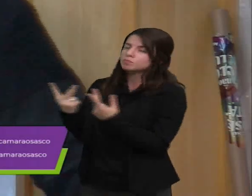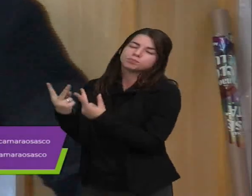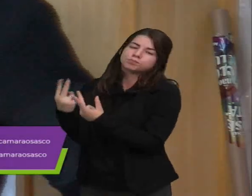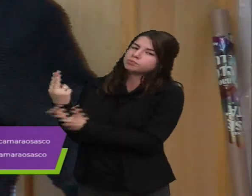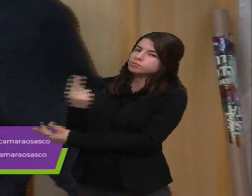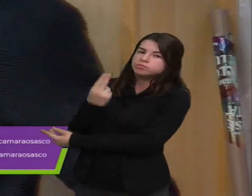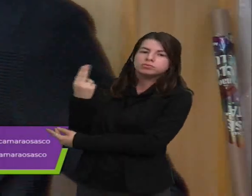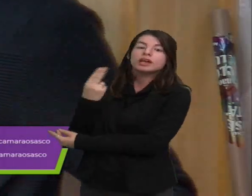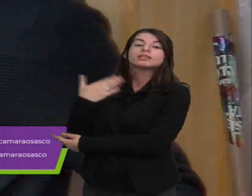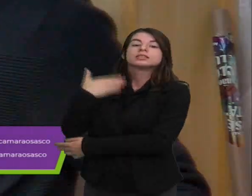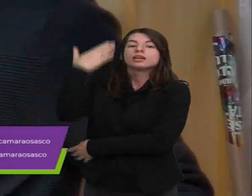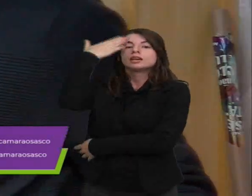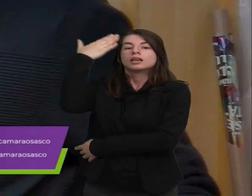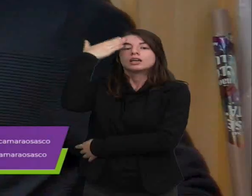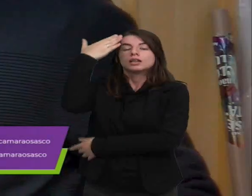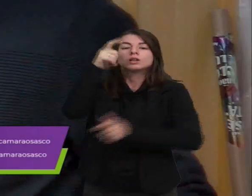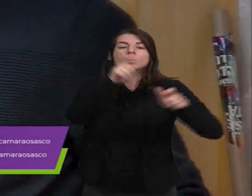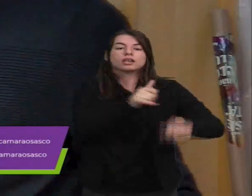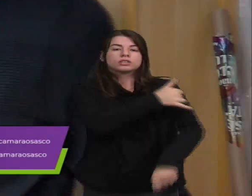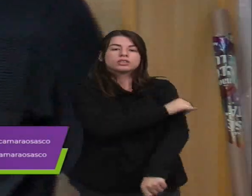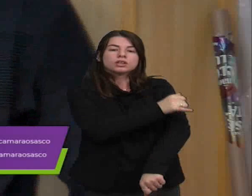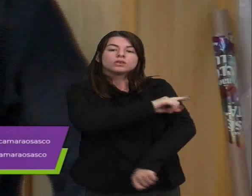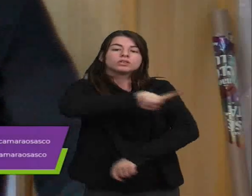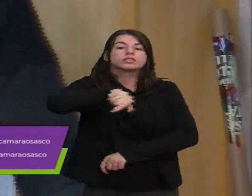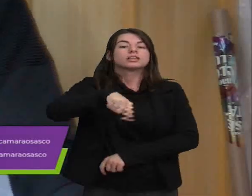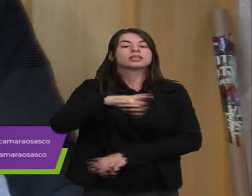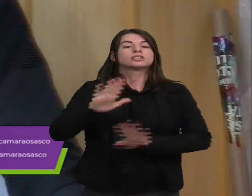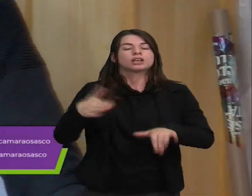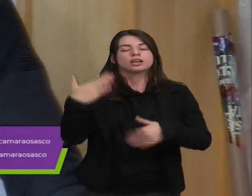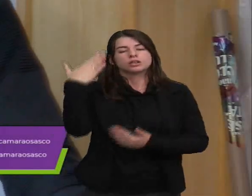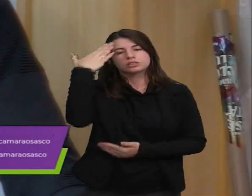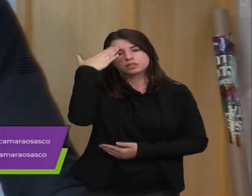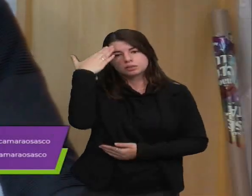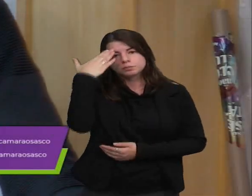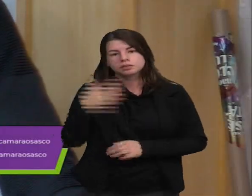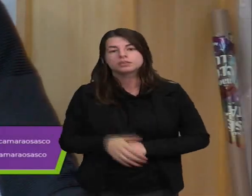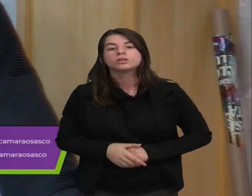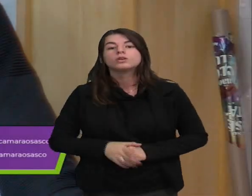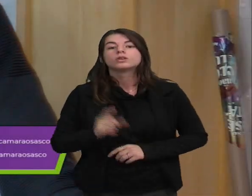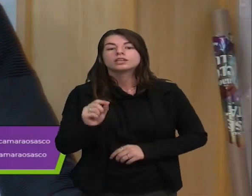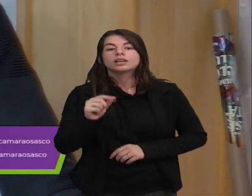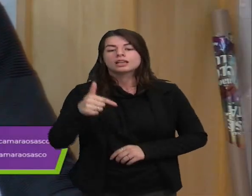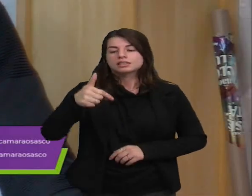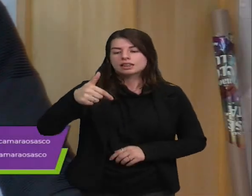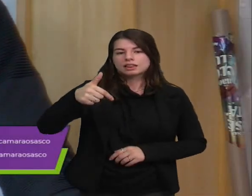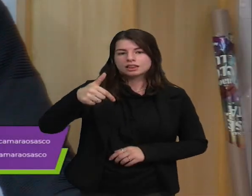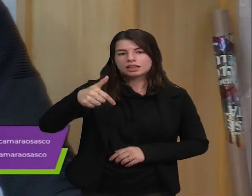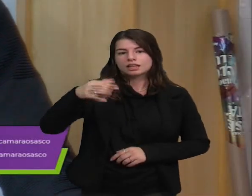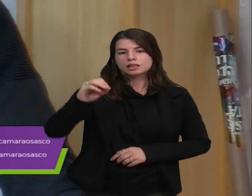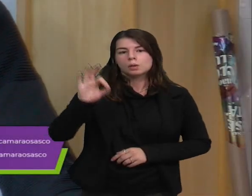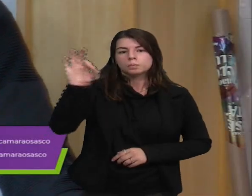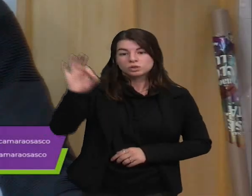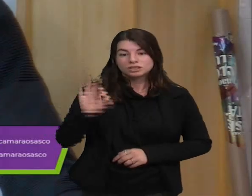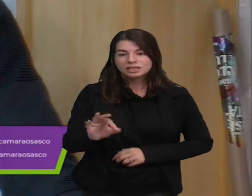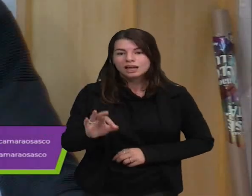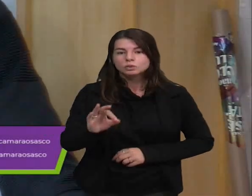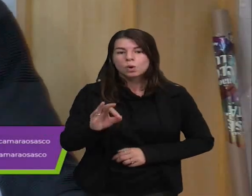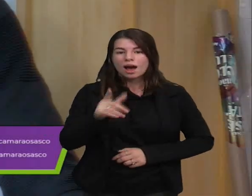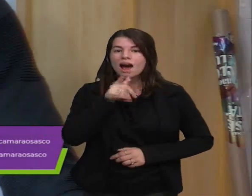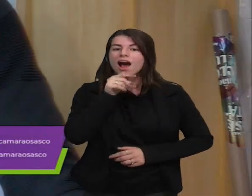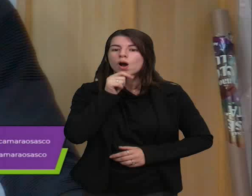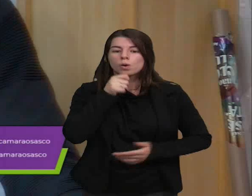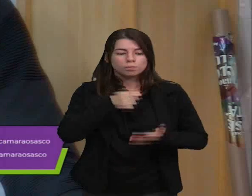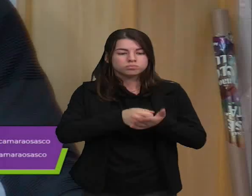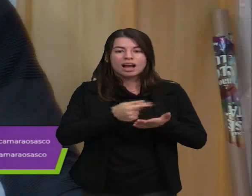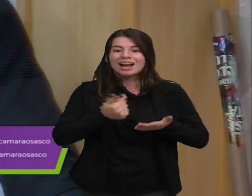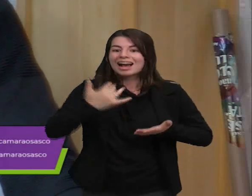história do Rio de Janeiro que vocês muito bem conhecem o que aconteceu no Rio de Janeiro o aumento de 70% na conta de água não atende